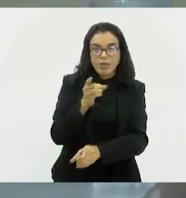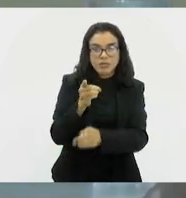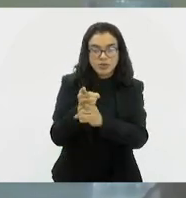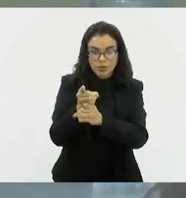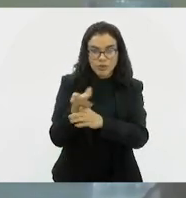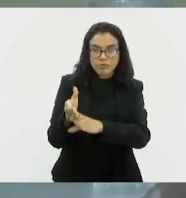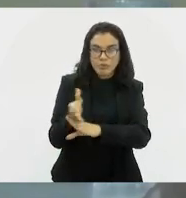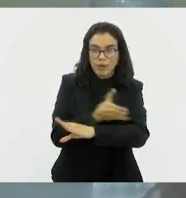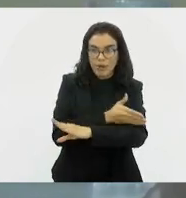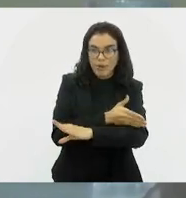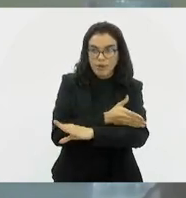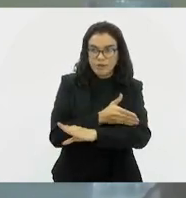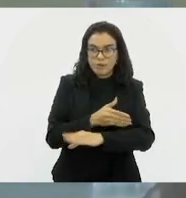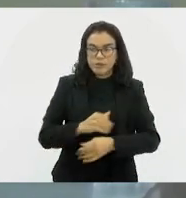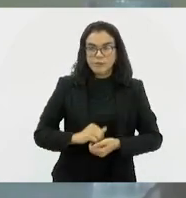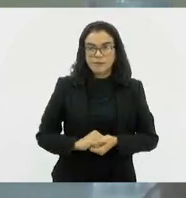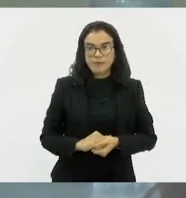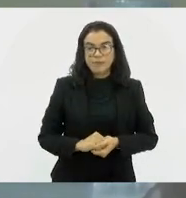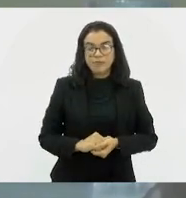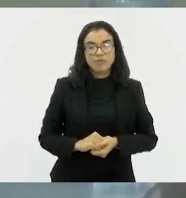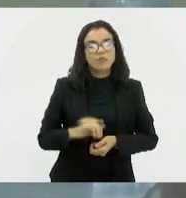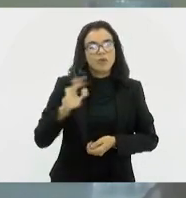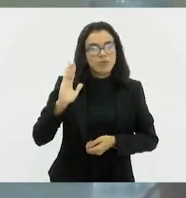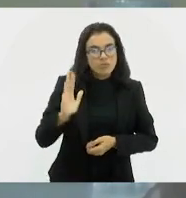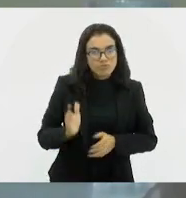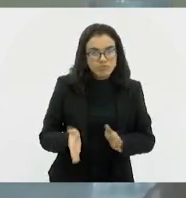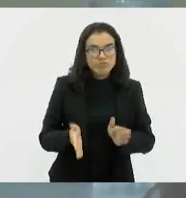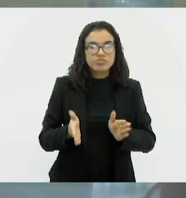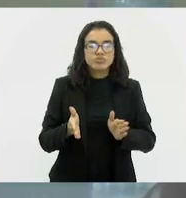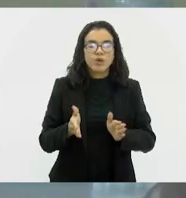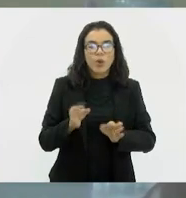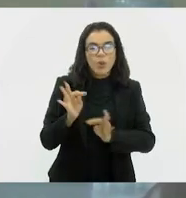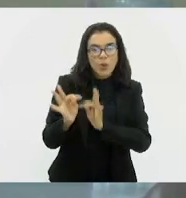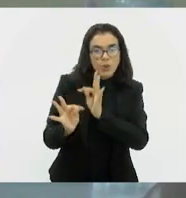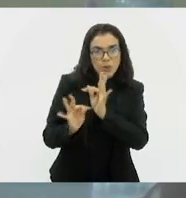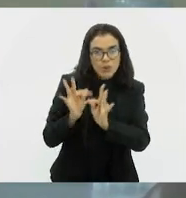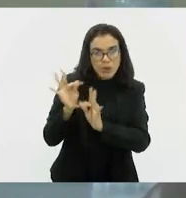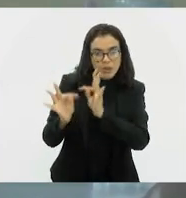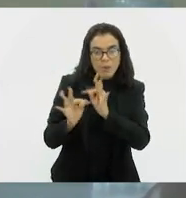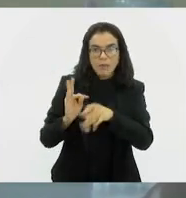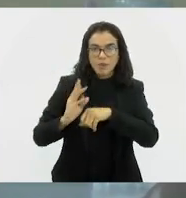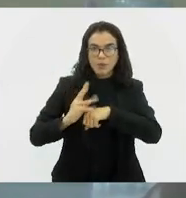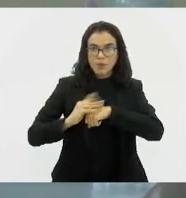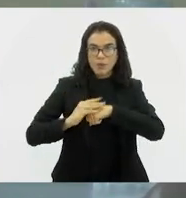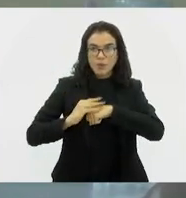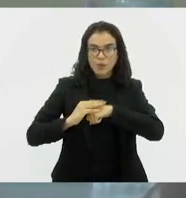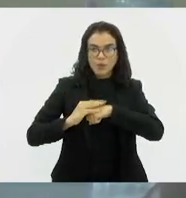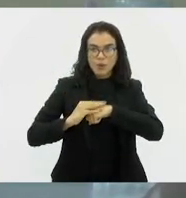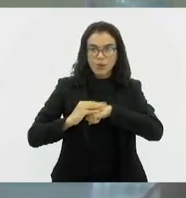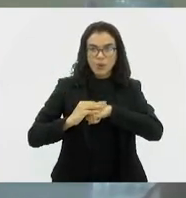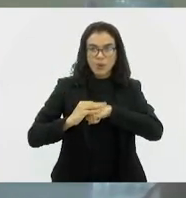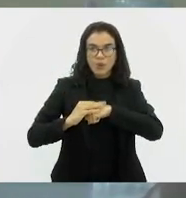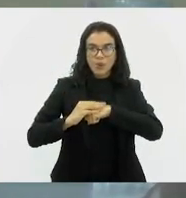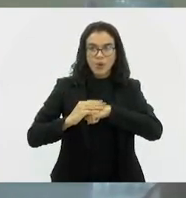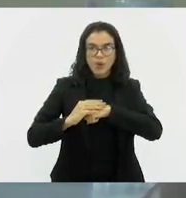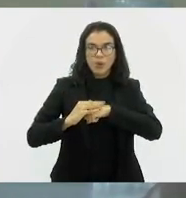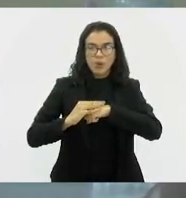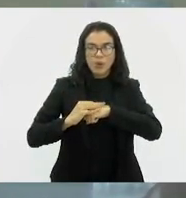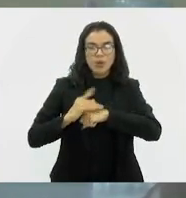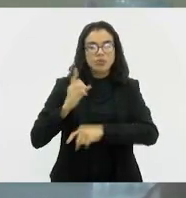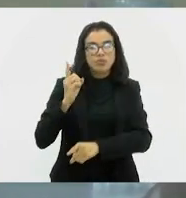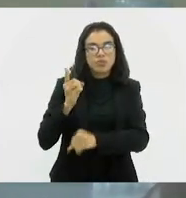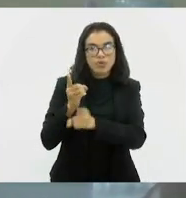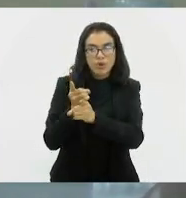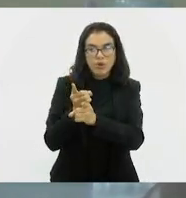precoce. Isso acontecendo, o tratamento dessas doenças, com inclusão de procedimentos de